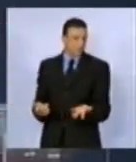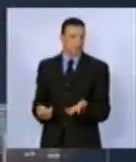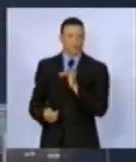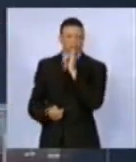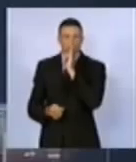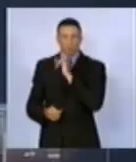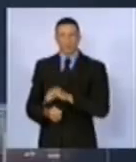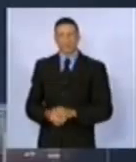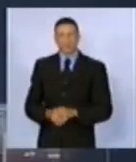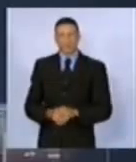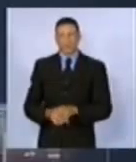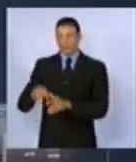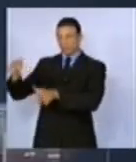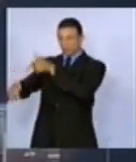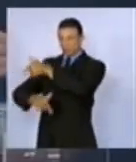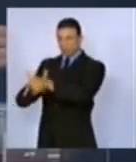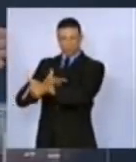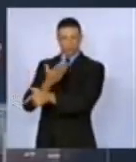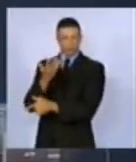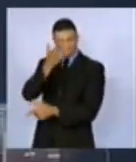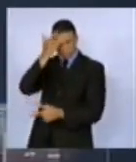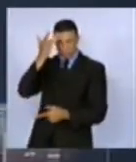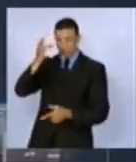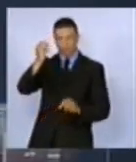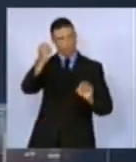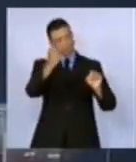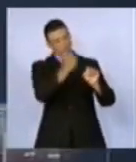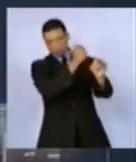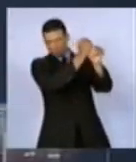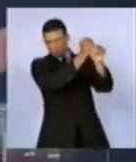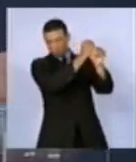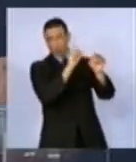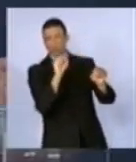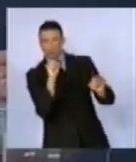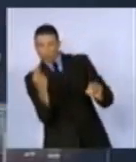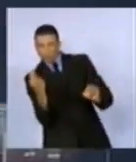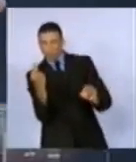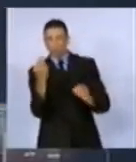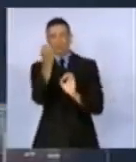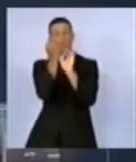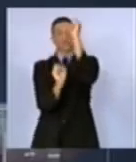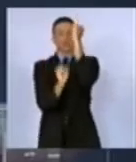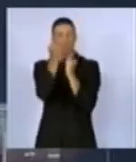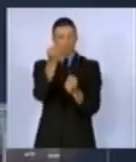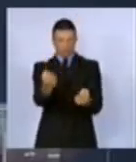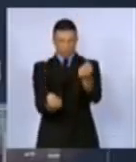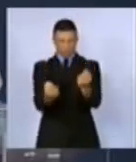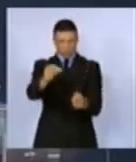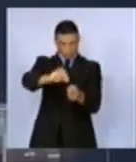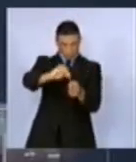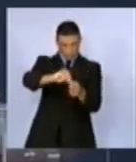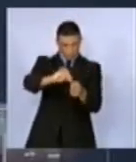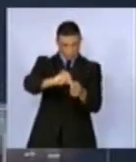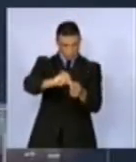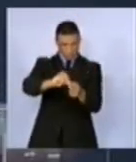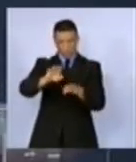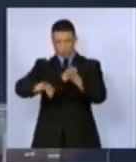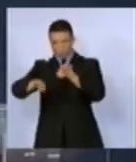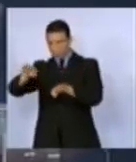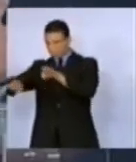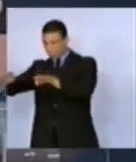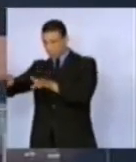a produtividade do trabalhador brasileiro na construção civil ou em montadoras ou em várias áreas é muito menor do que a média mundial